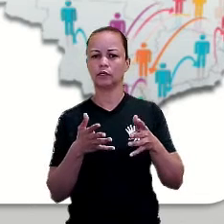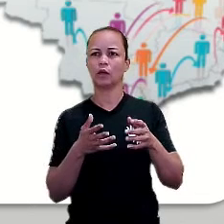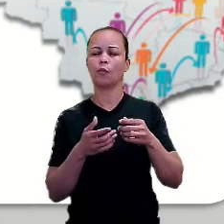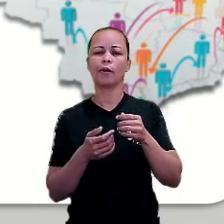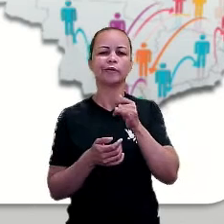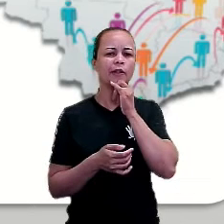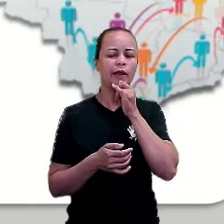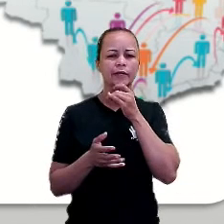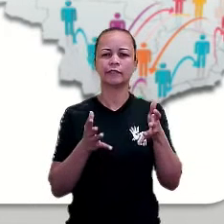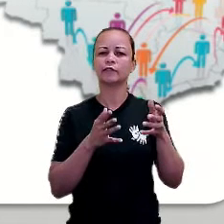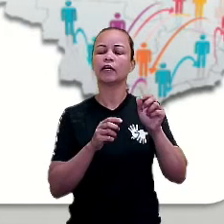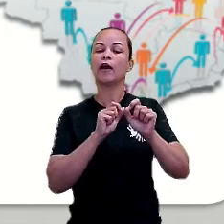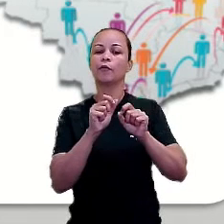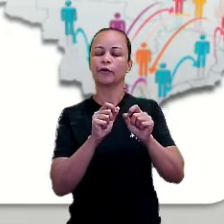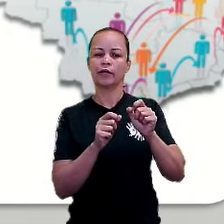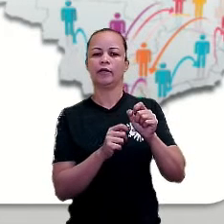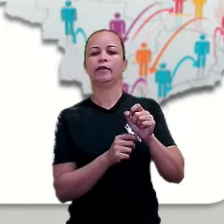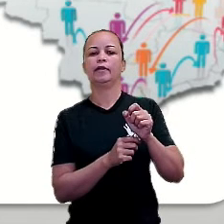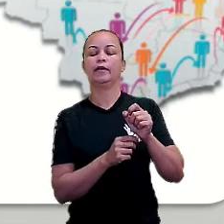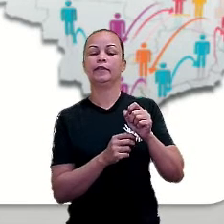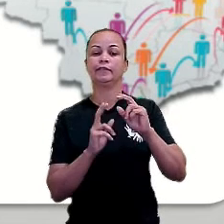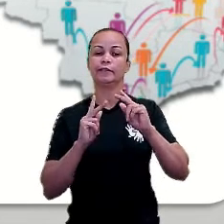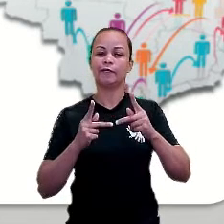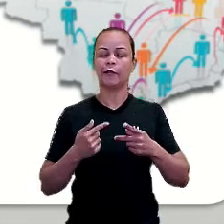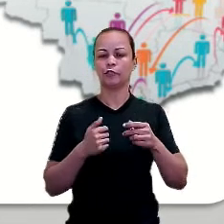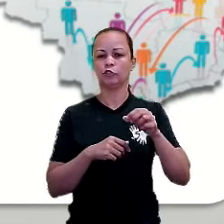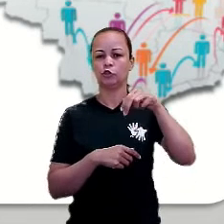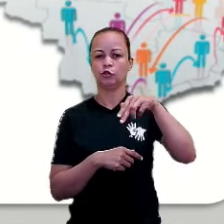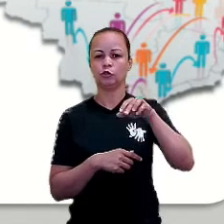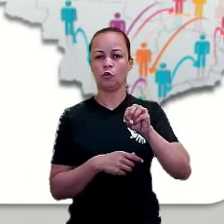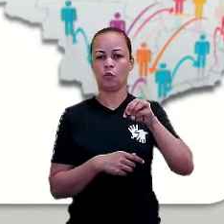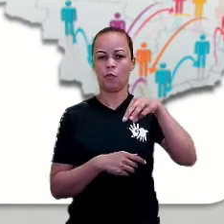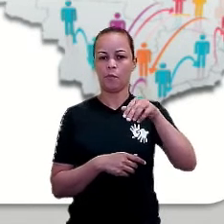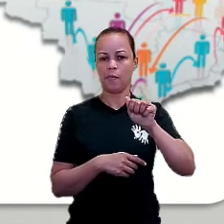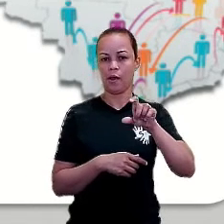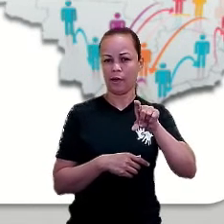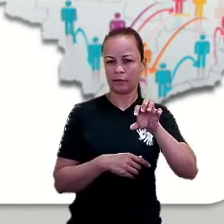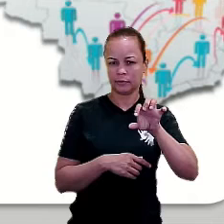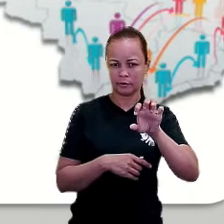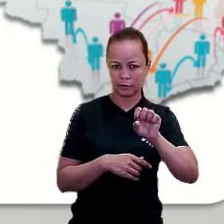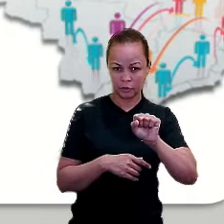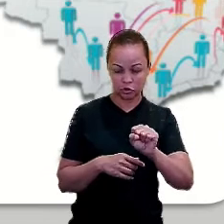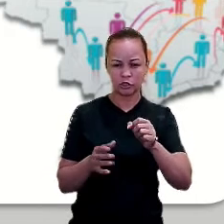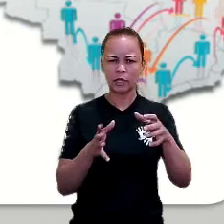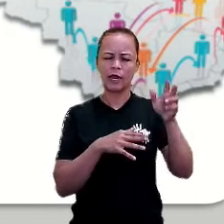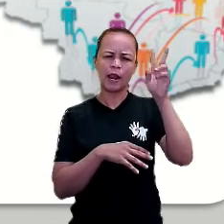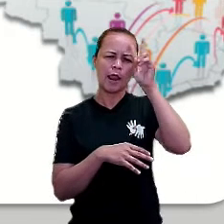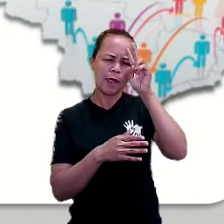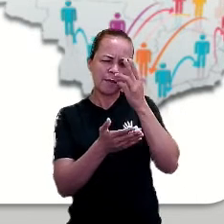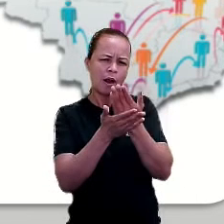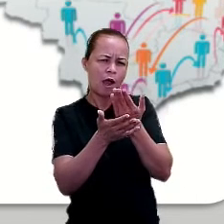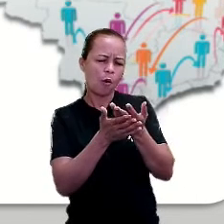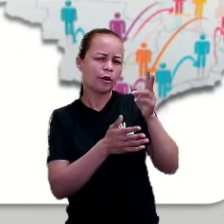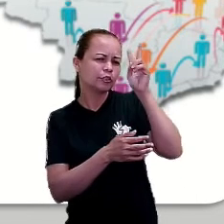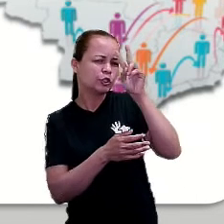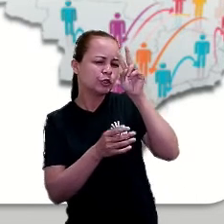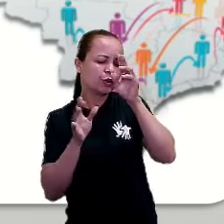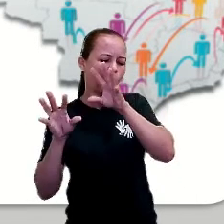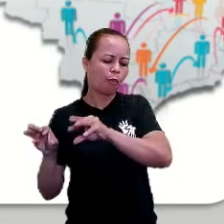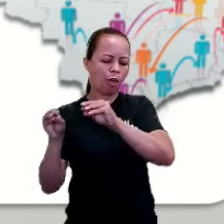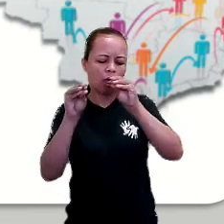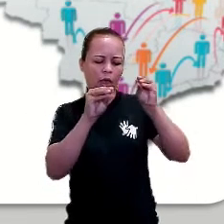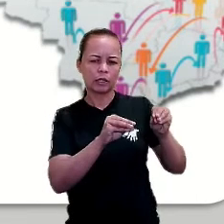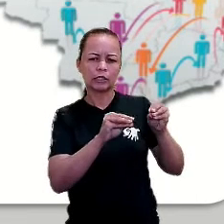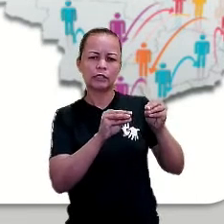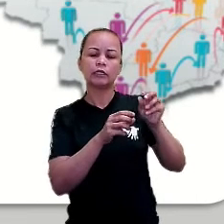éramos seres nômades, migrantes. Então, lembra das aulas de história antigamente, quando falam que nós, antes,